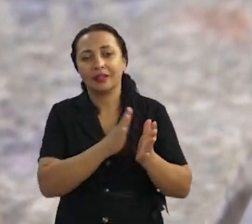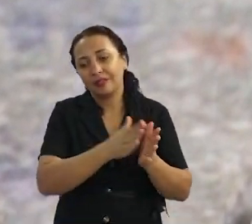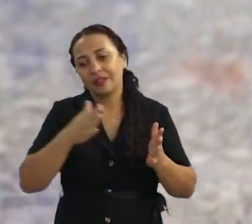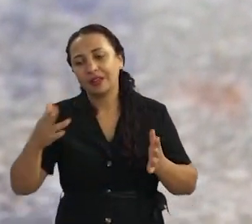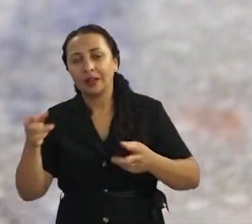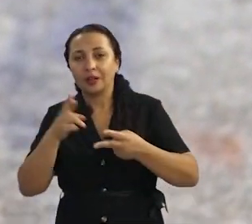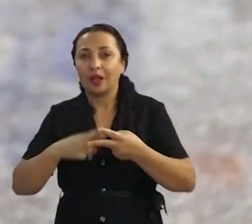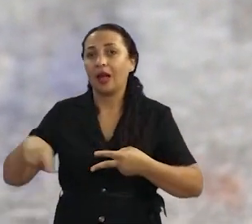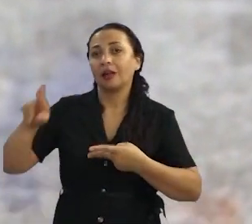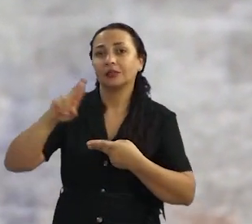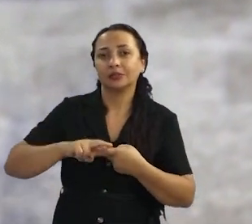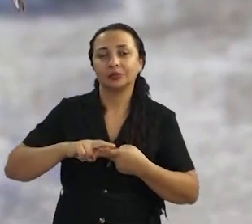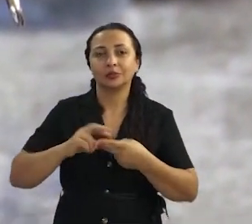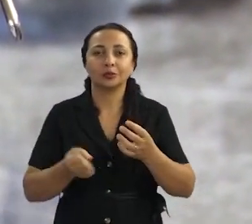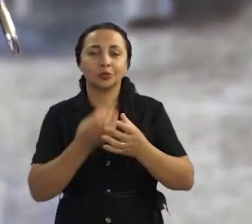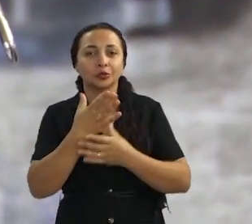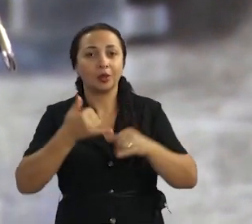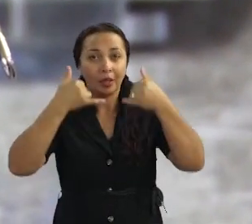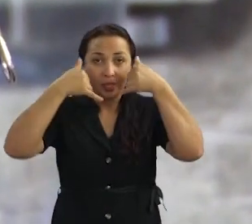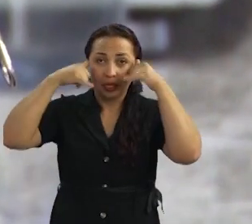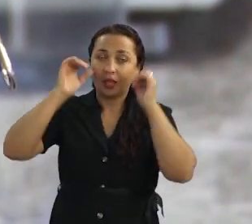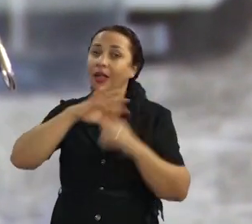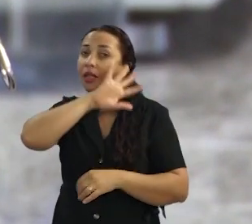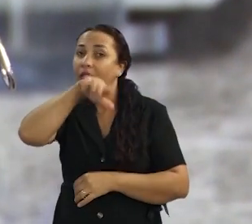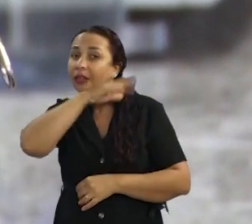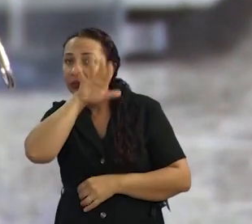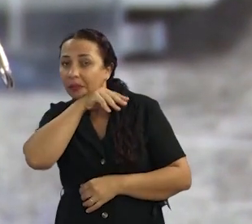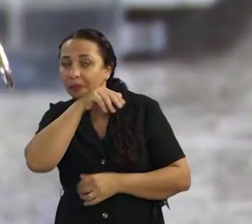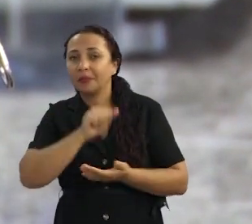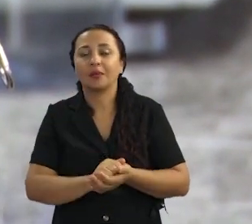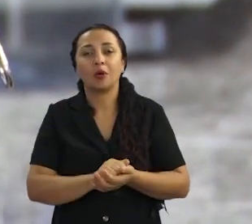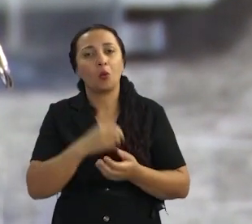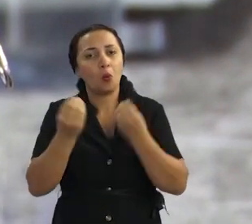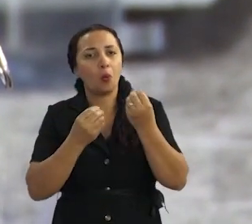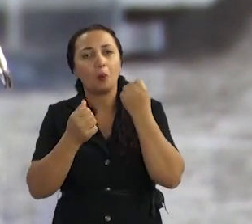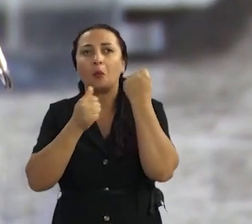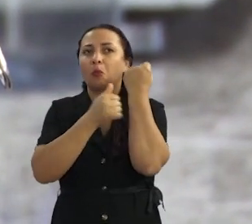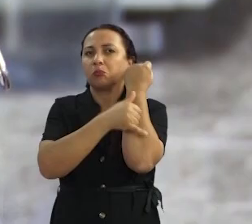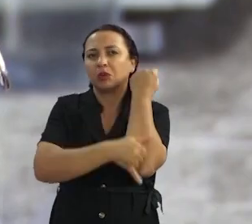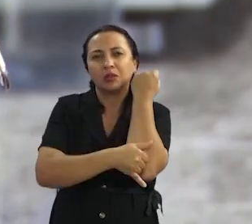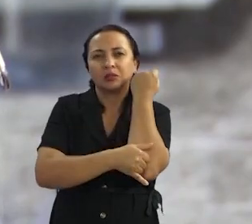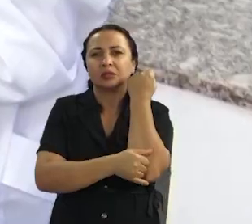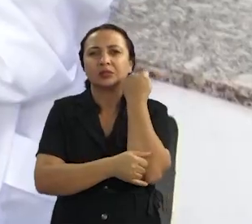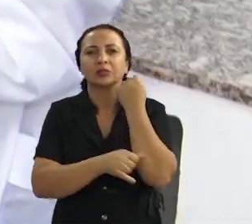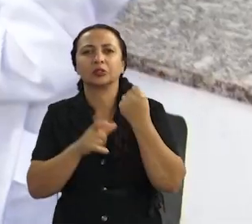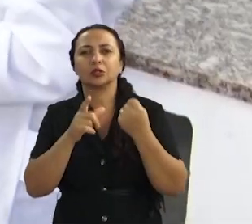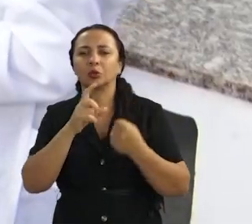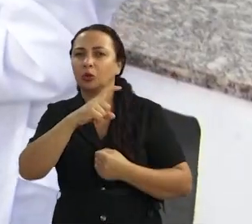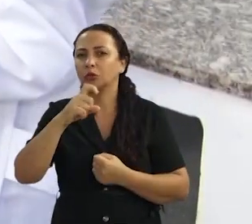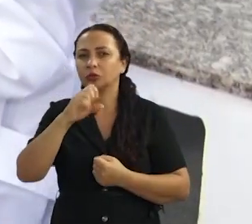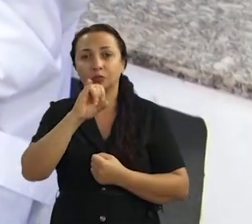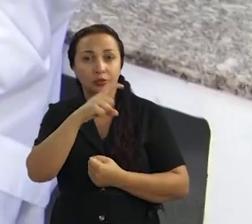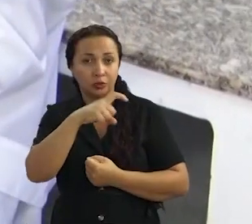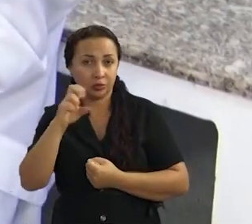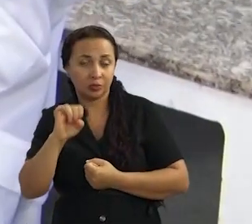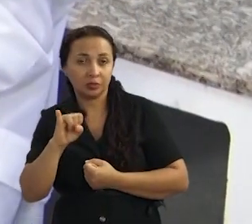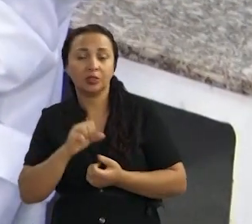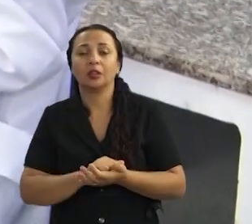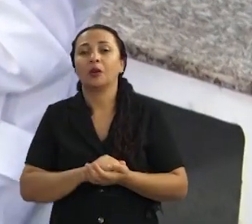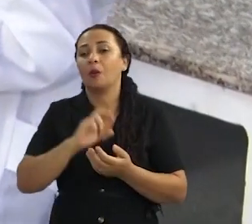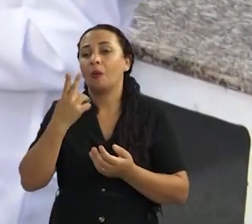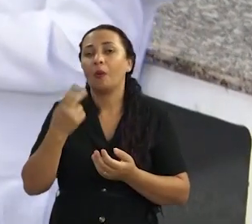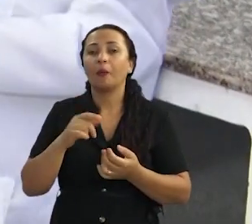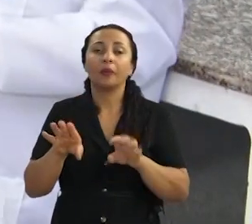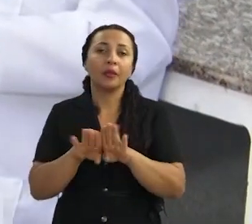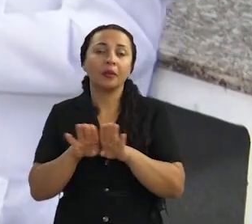que vão desde resíduos de origem animal, como esterco, urina, até